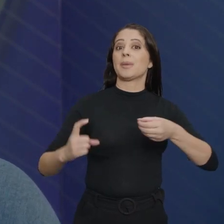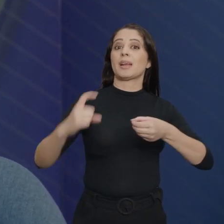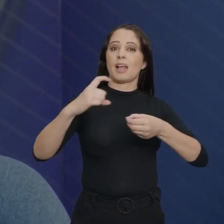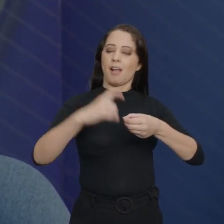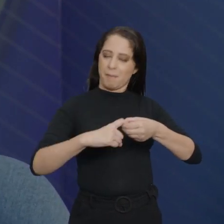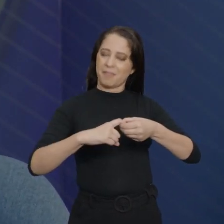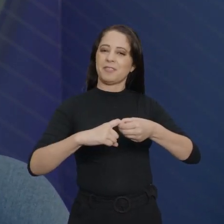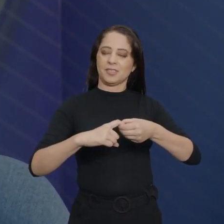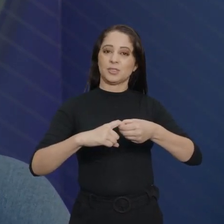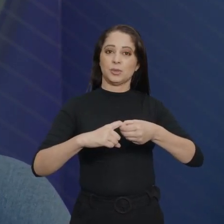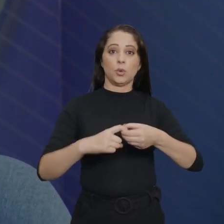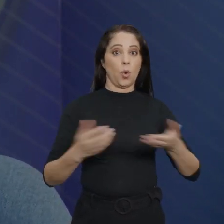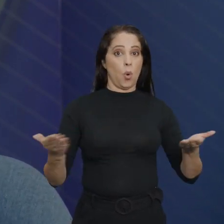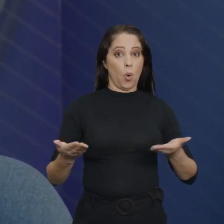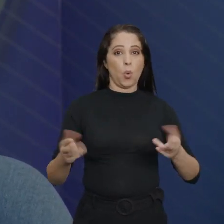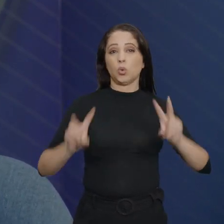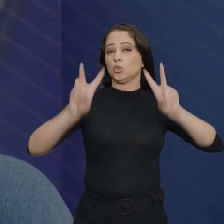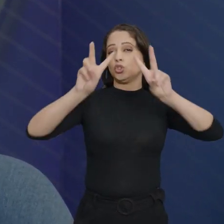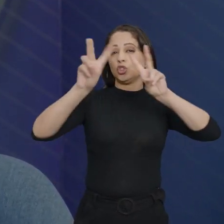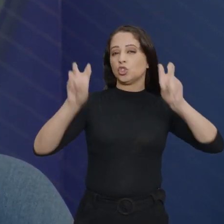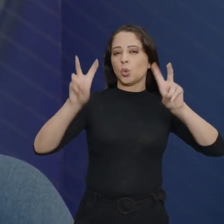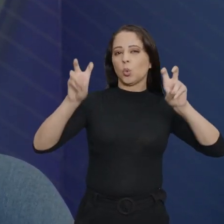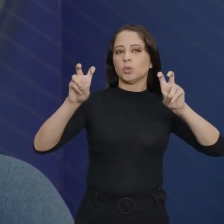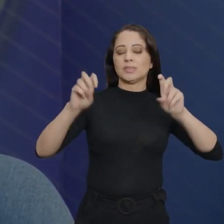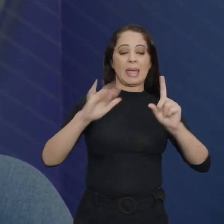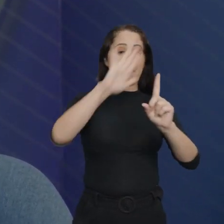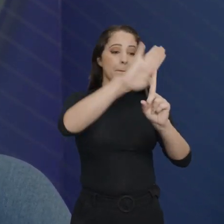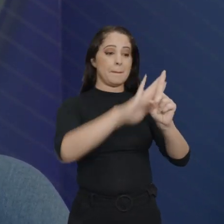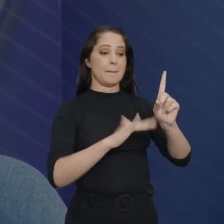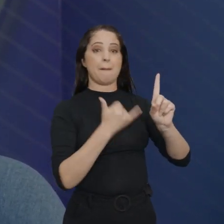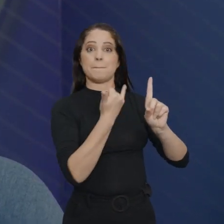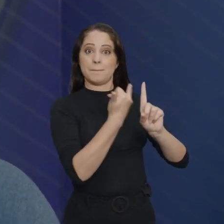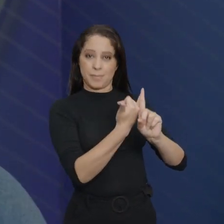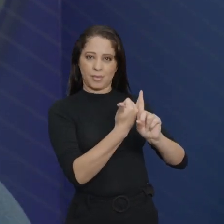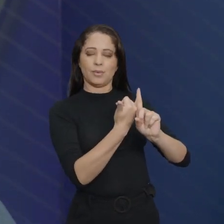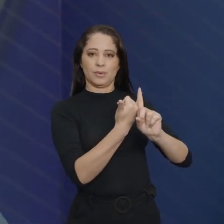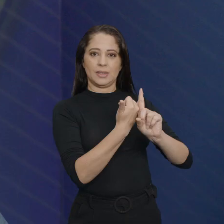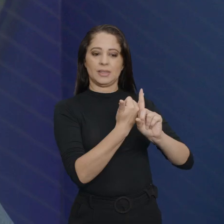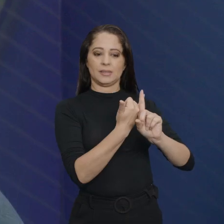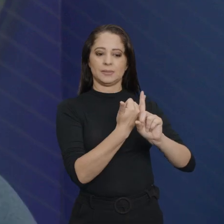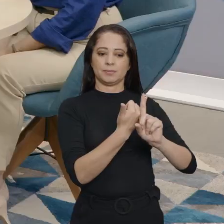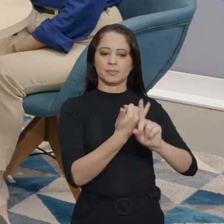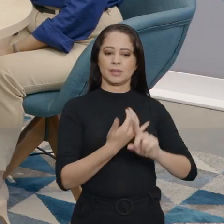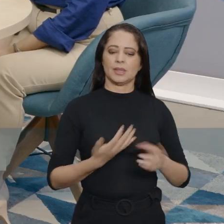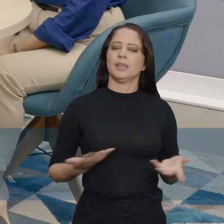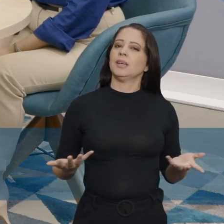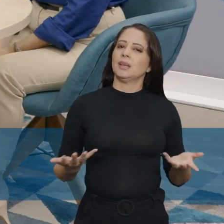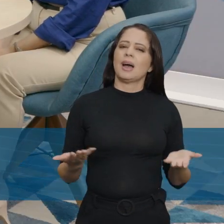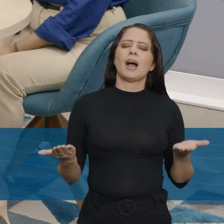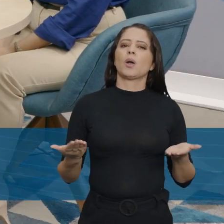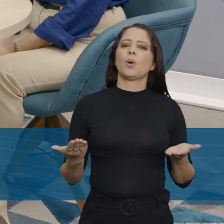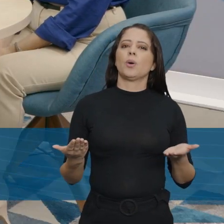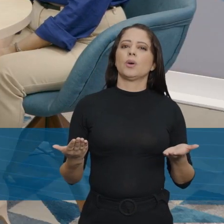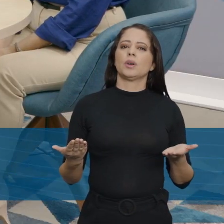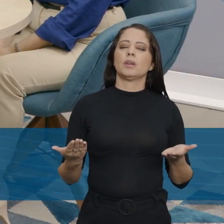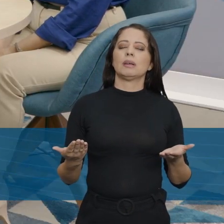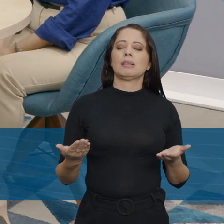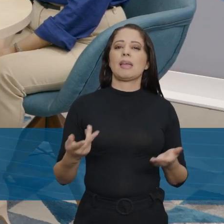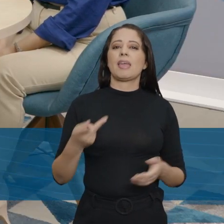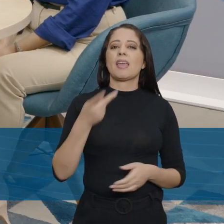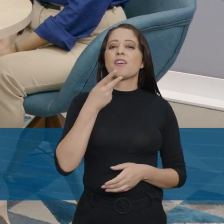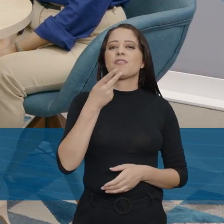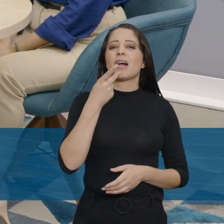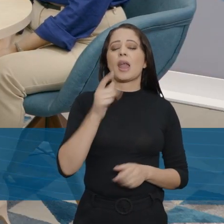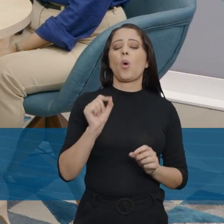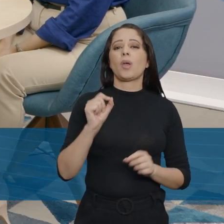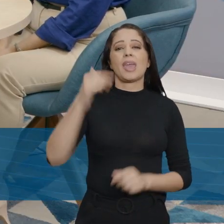Estamos de volta com Diálogos da Cidade. Hoje estamos discutindo sobre bullying. Meninas, queria voltar desse